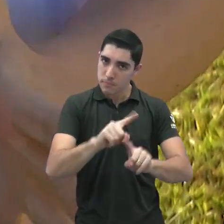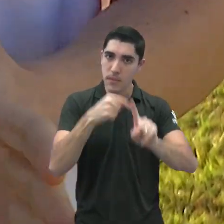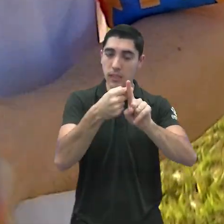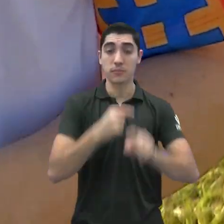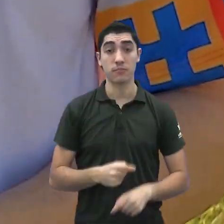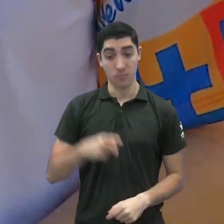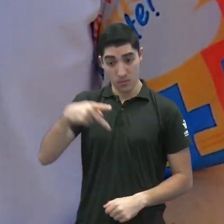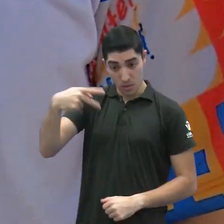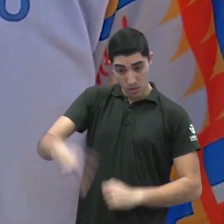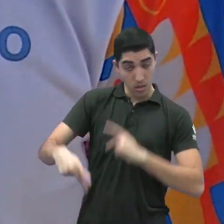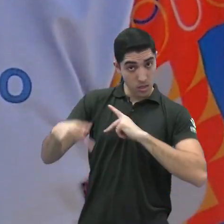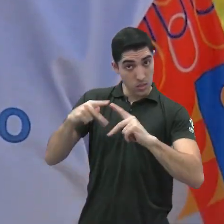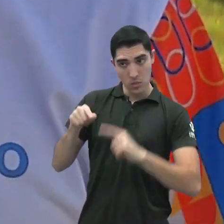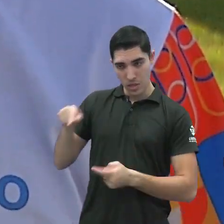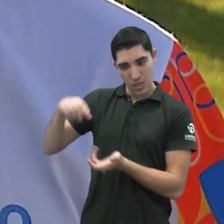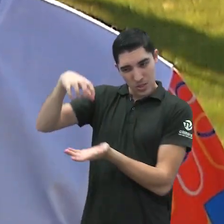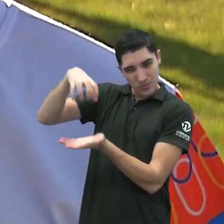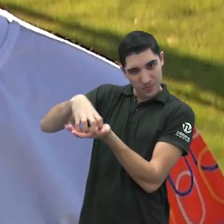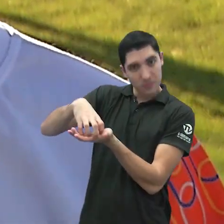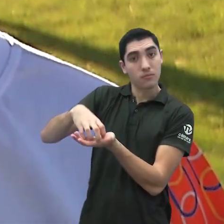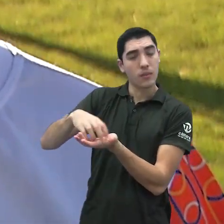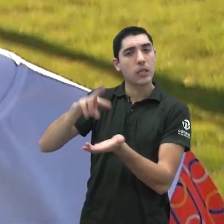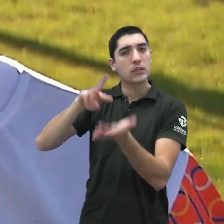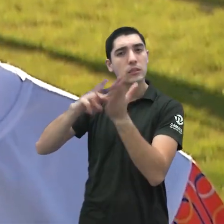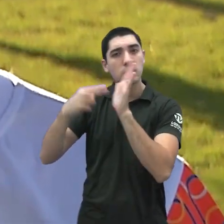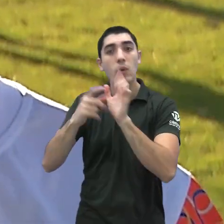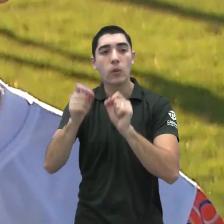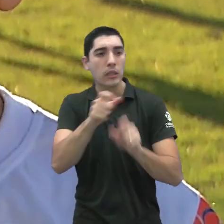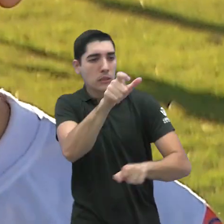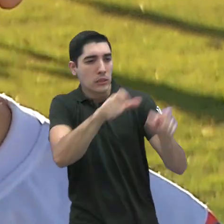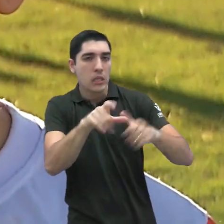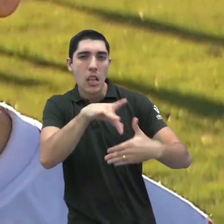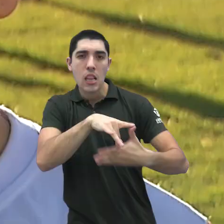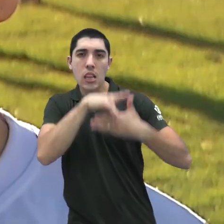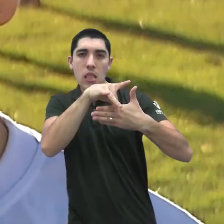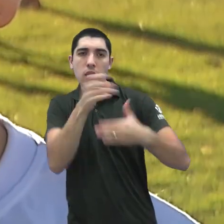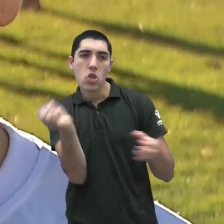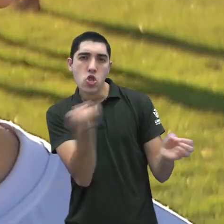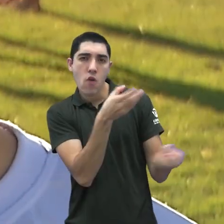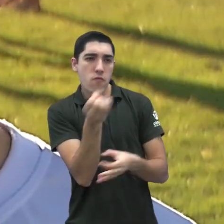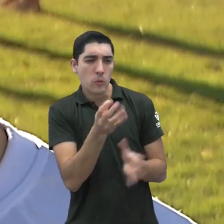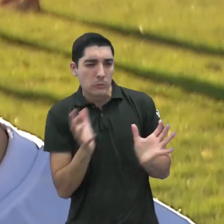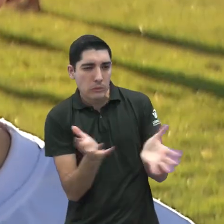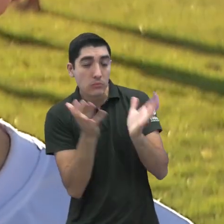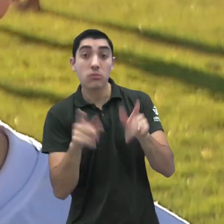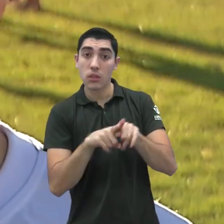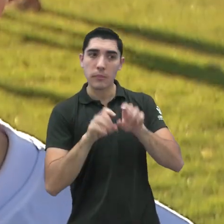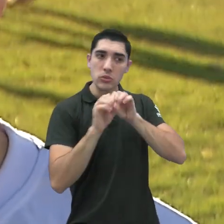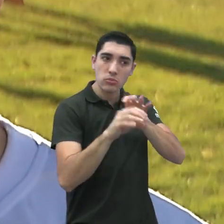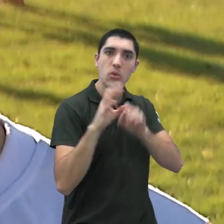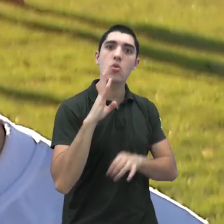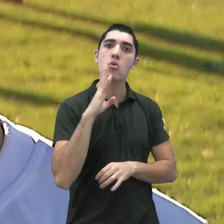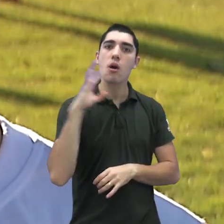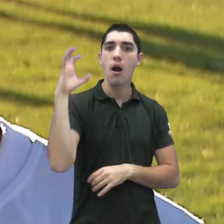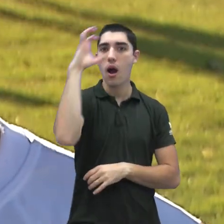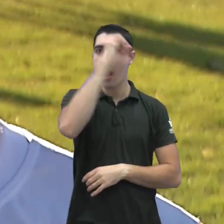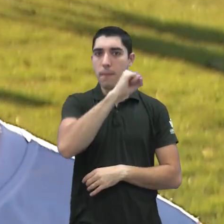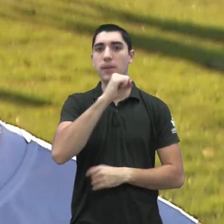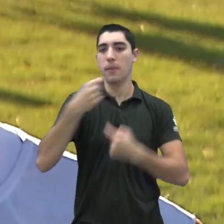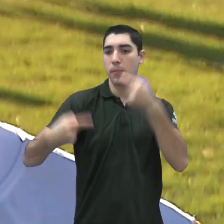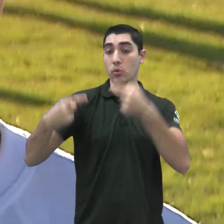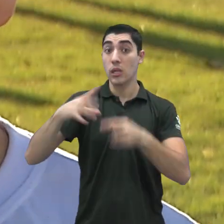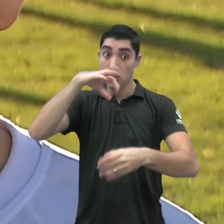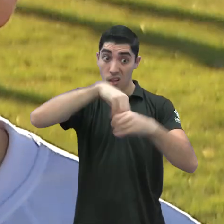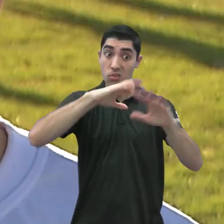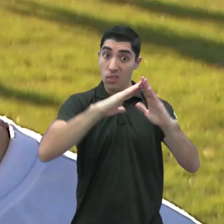dos Campos, a instituição promove a formação de novas lideranças, além de levar educação política para as